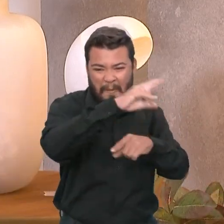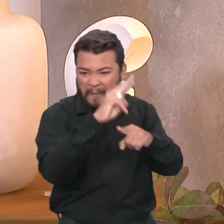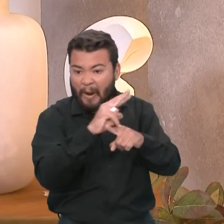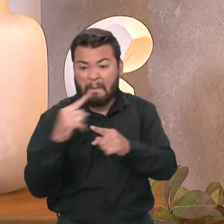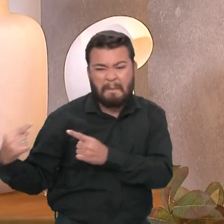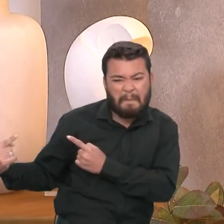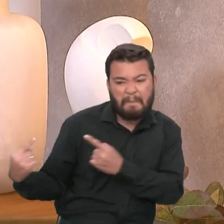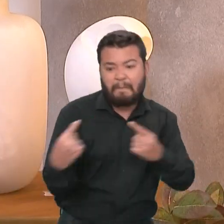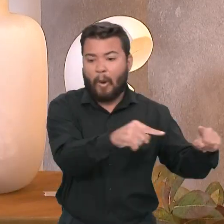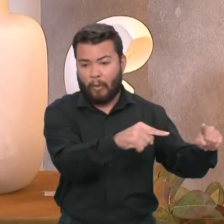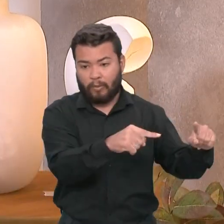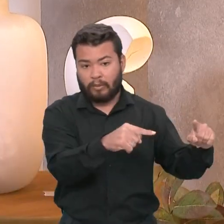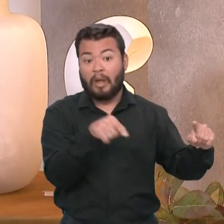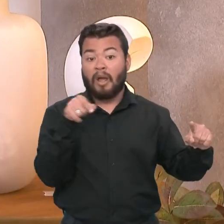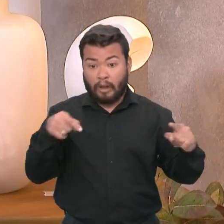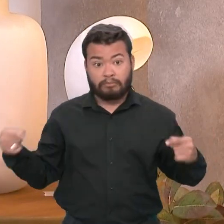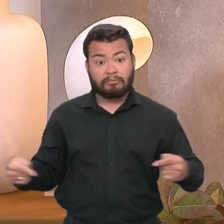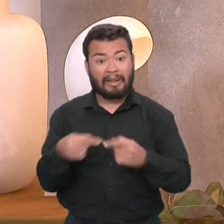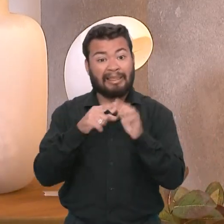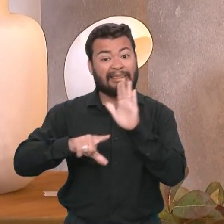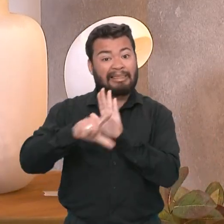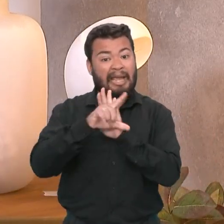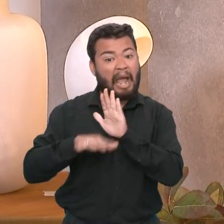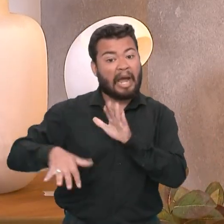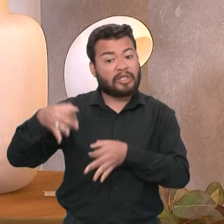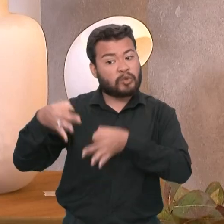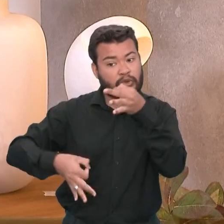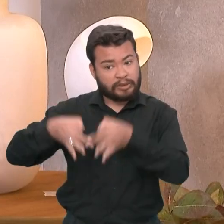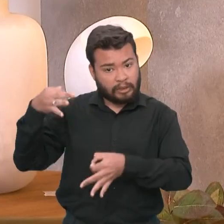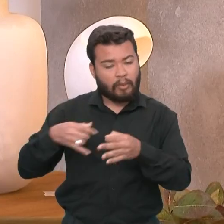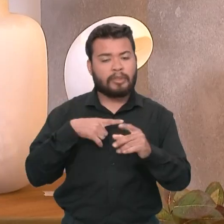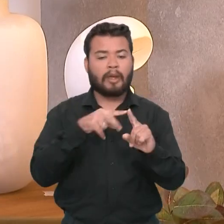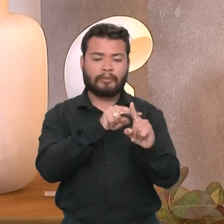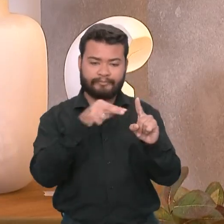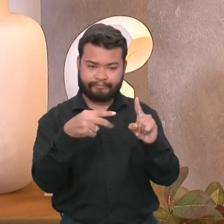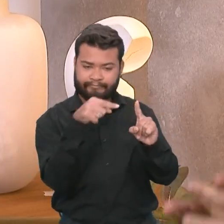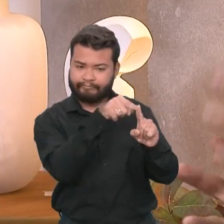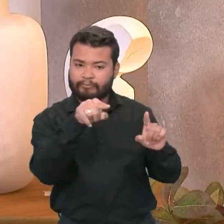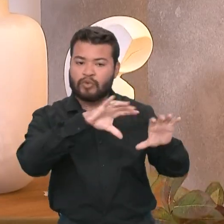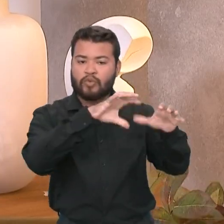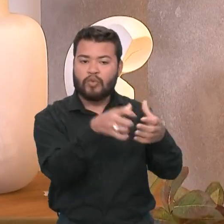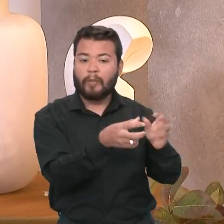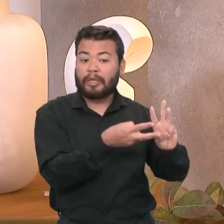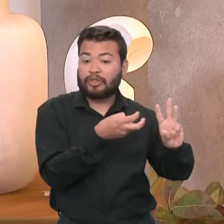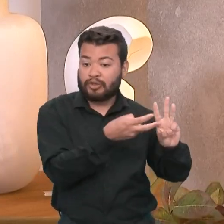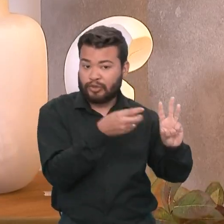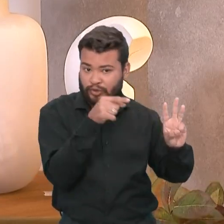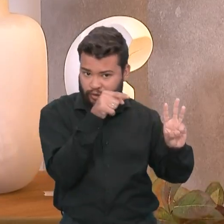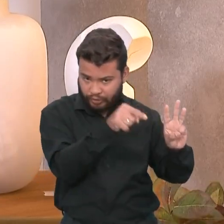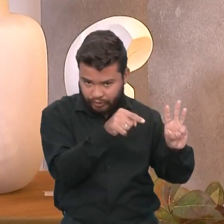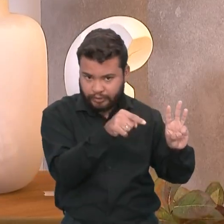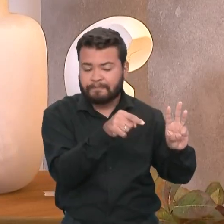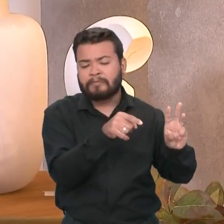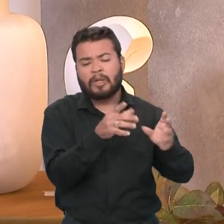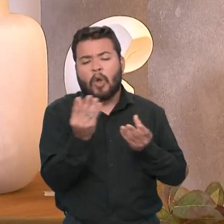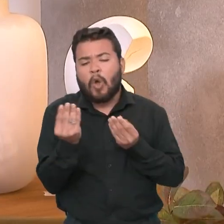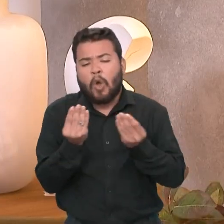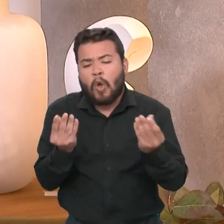do ponto de vista judicial, tanto do ponto de vista dos indígenas, e aí nós podemos relatar as mudanças que